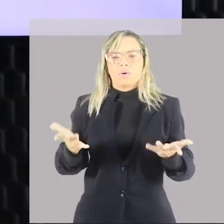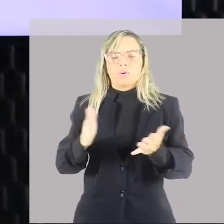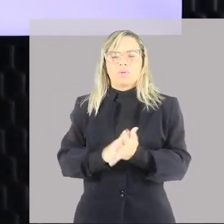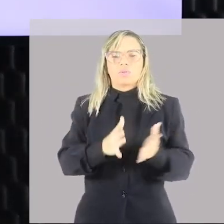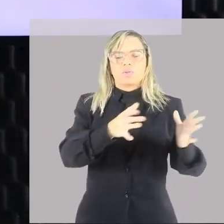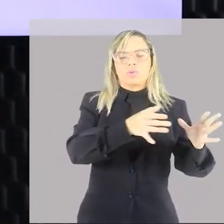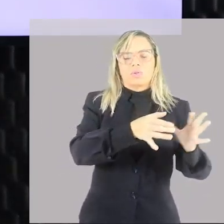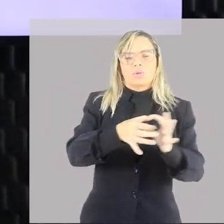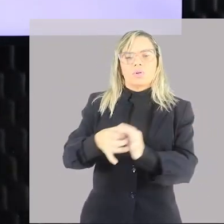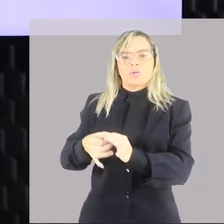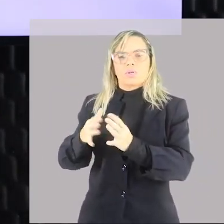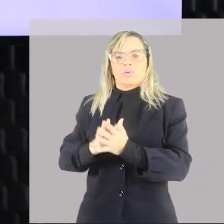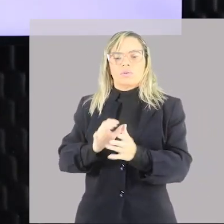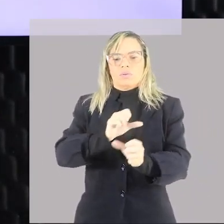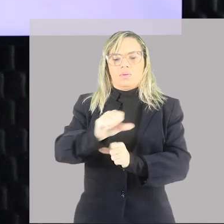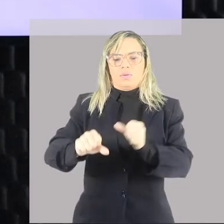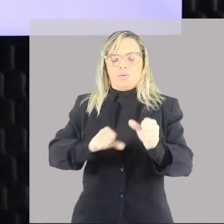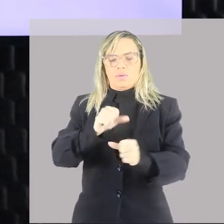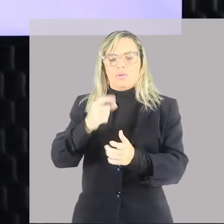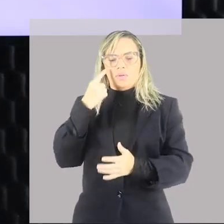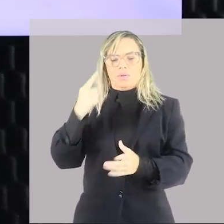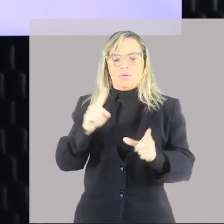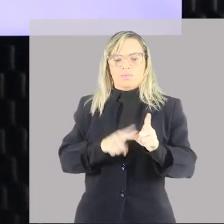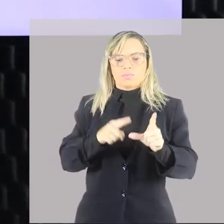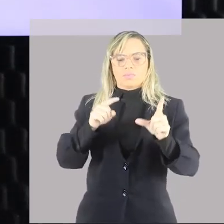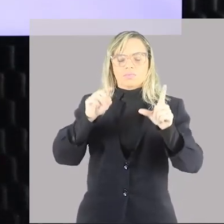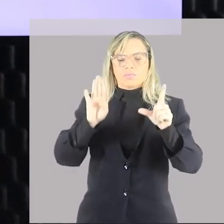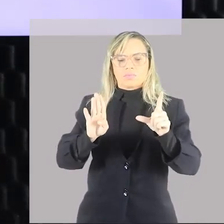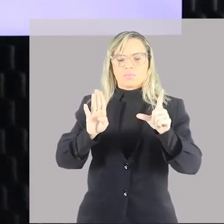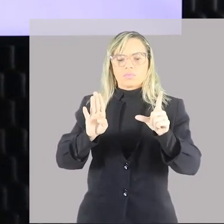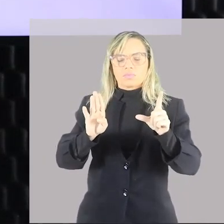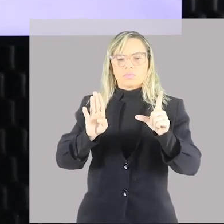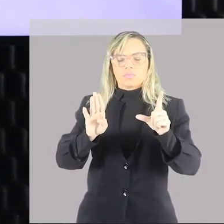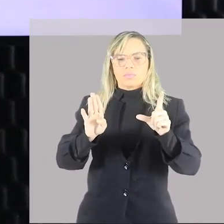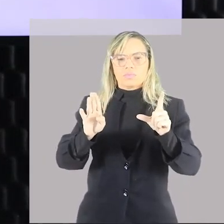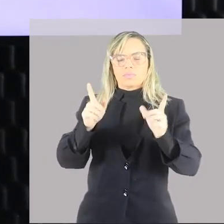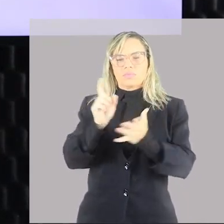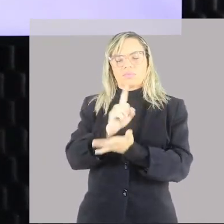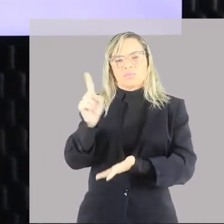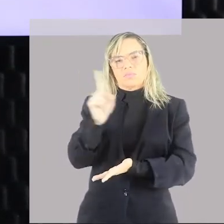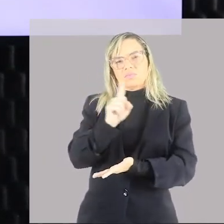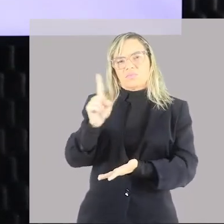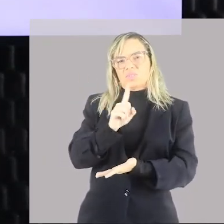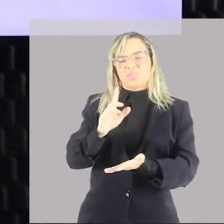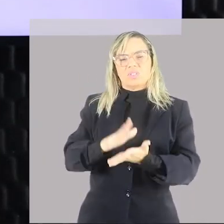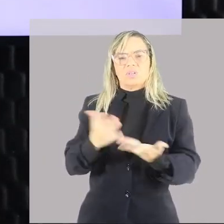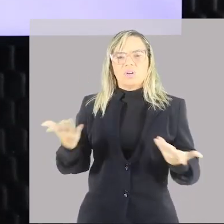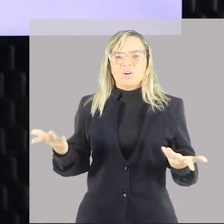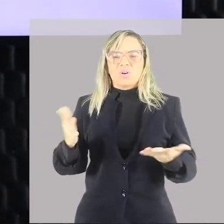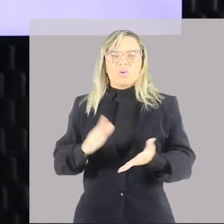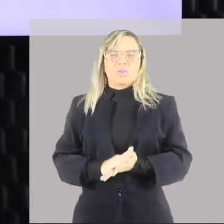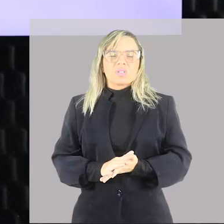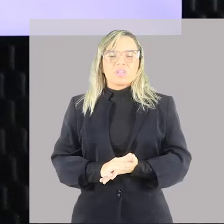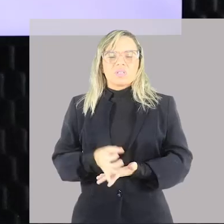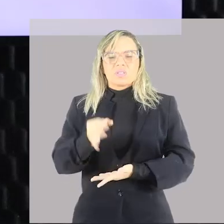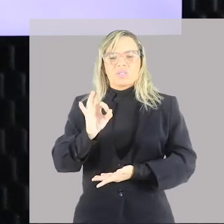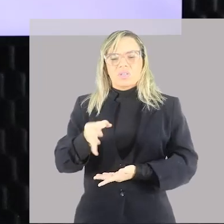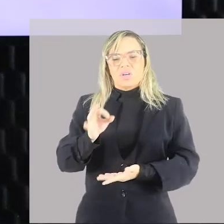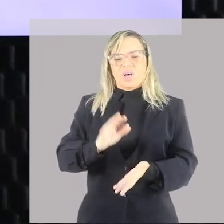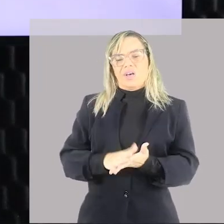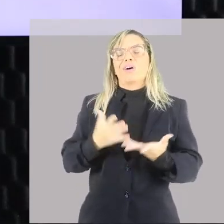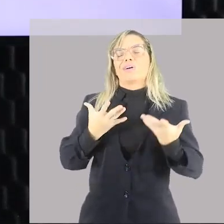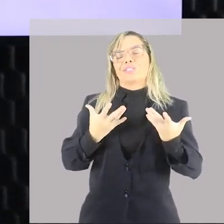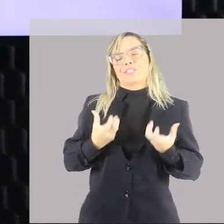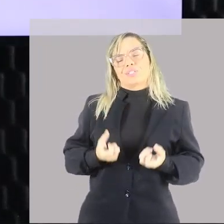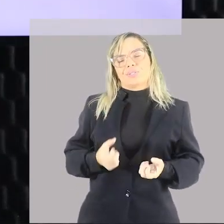que você busca mudar. O dogma. O dogma na letra B não nos satisfaz porque é uma atitude de conformismo.